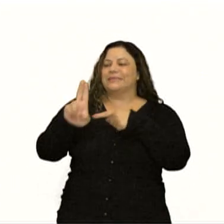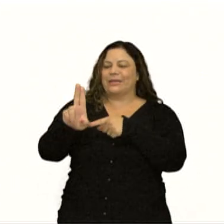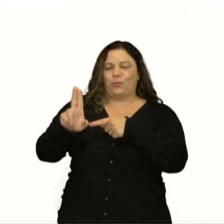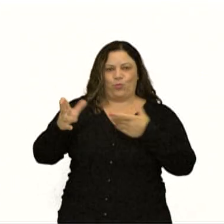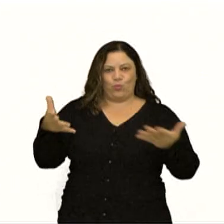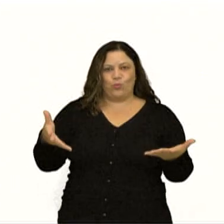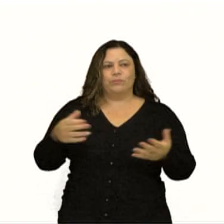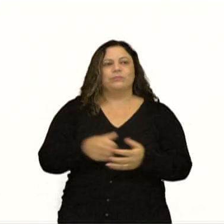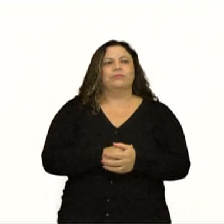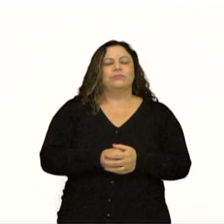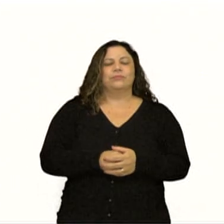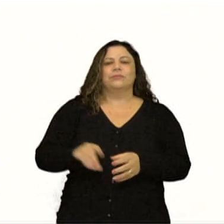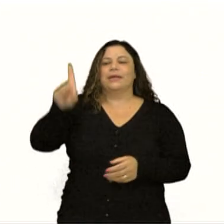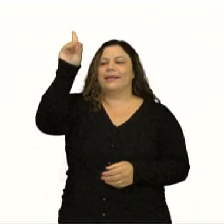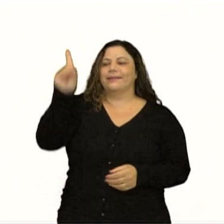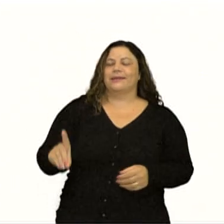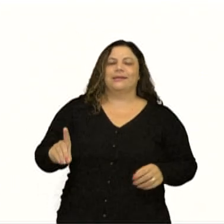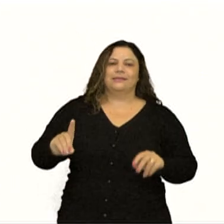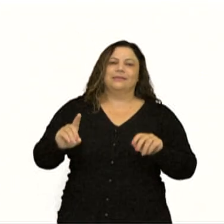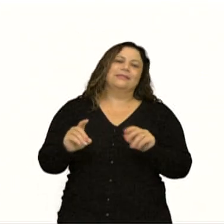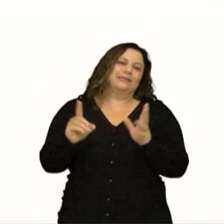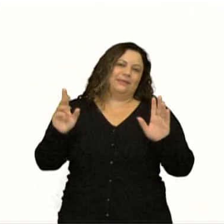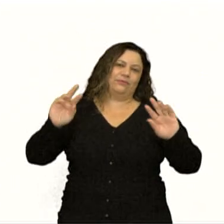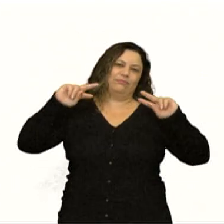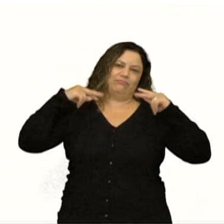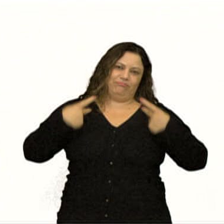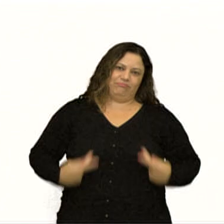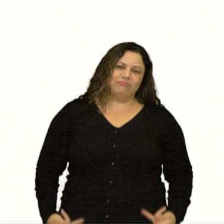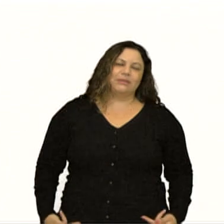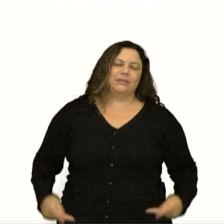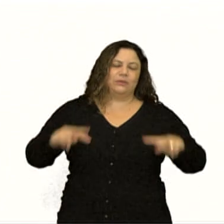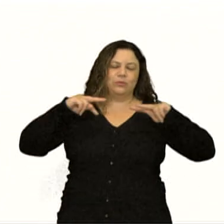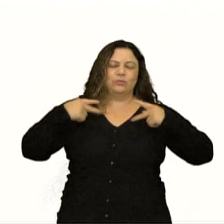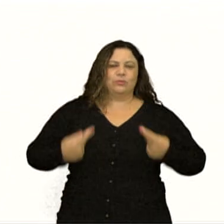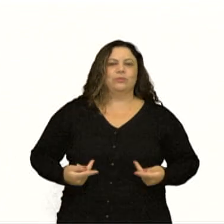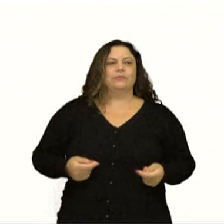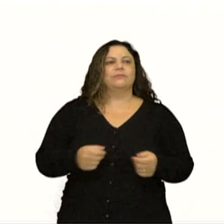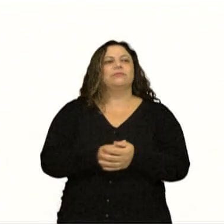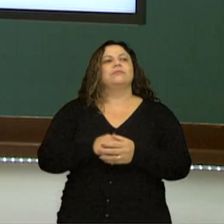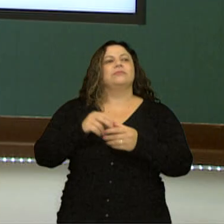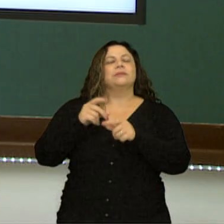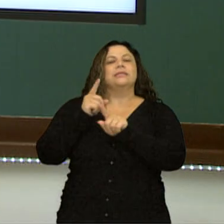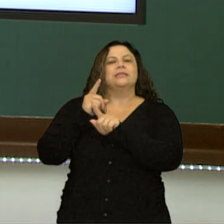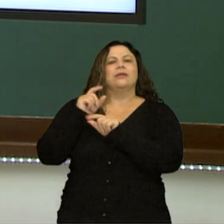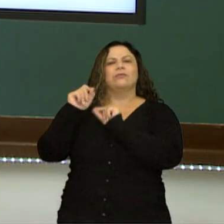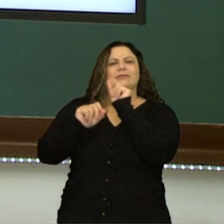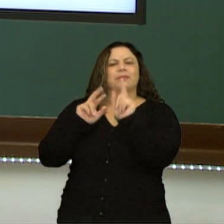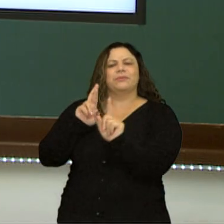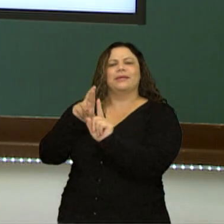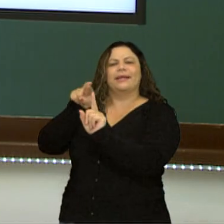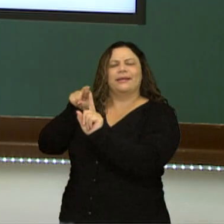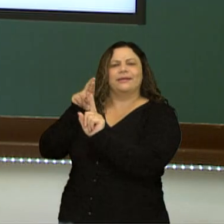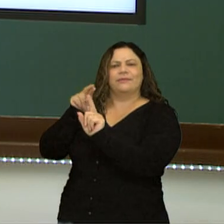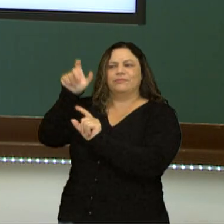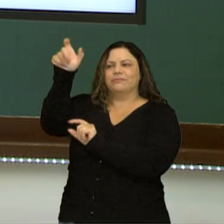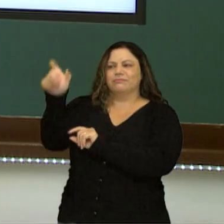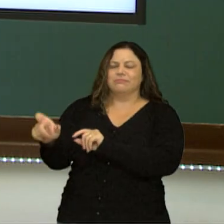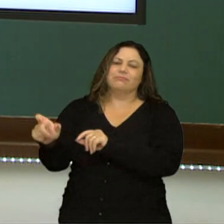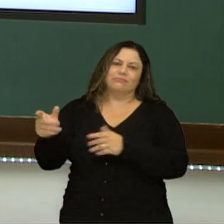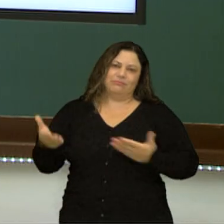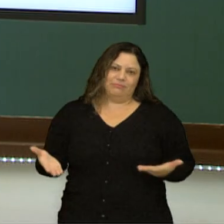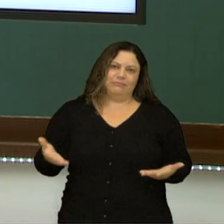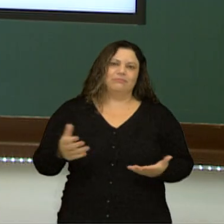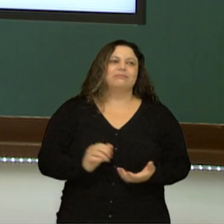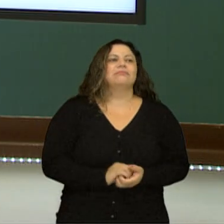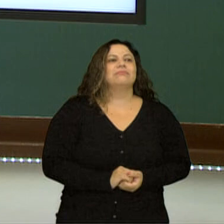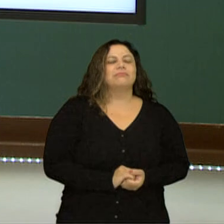Declaração dos Direitos Humanos. Sempre percebam isso, o pronome ele está voltando, fazendo referência a um ser. Qual